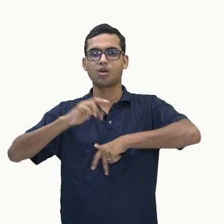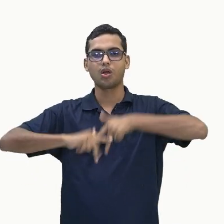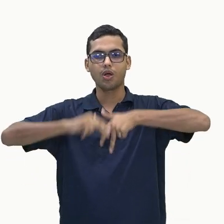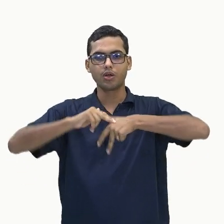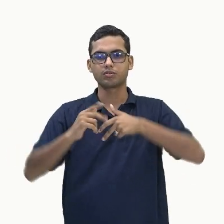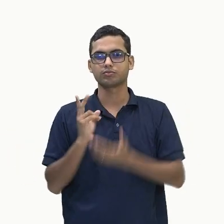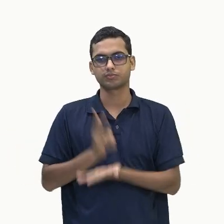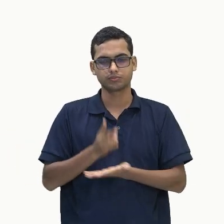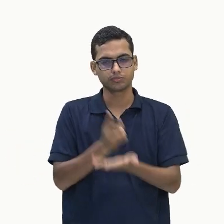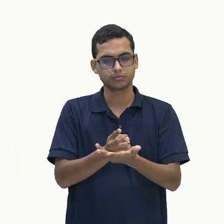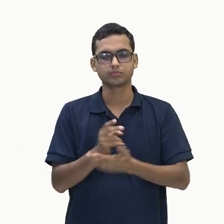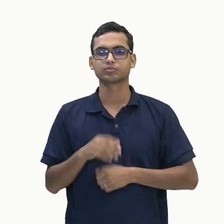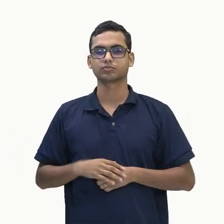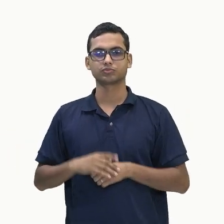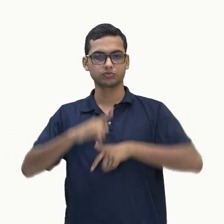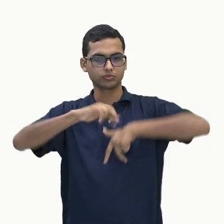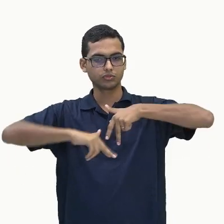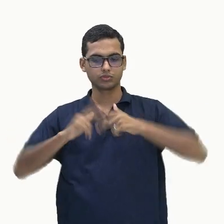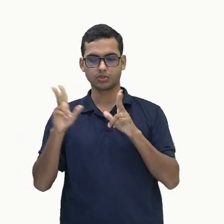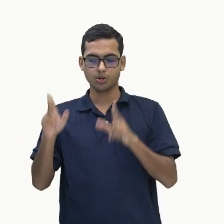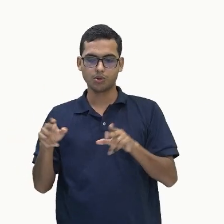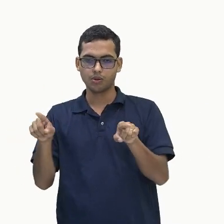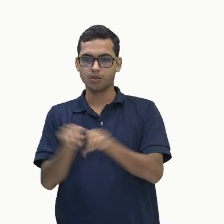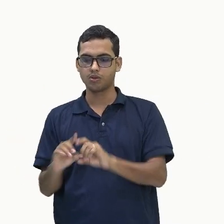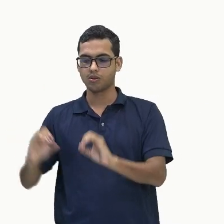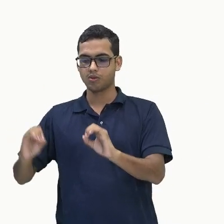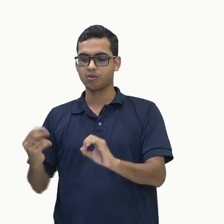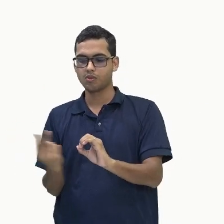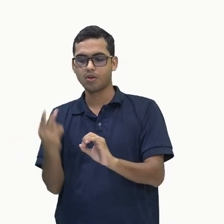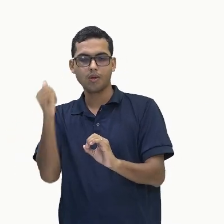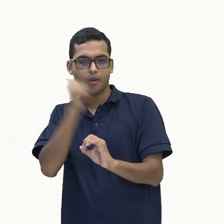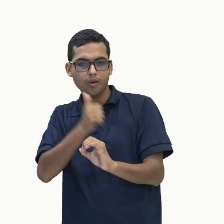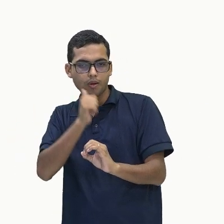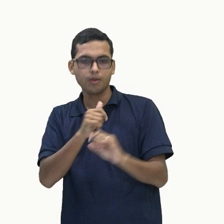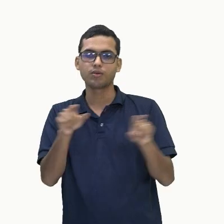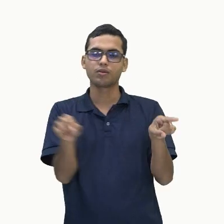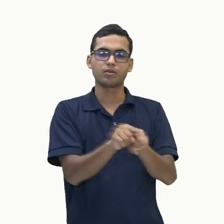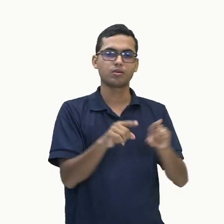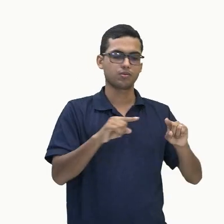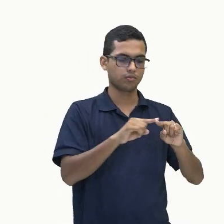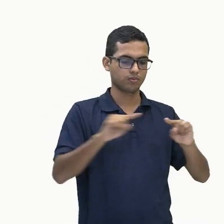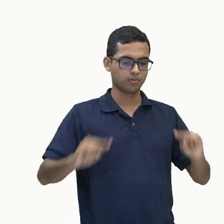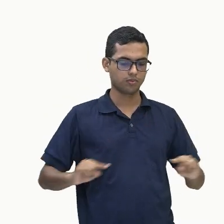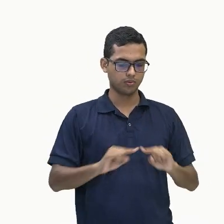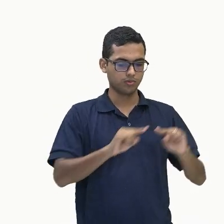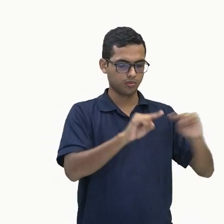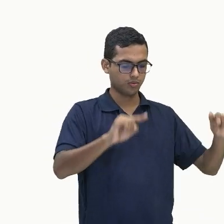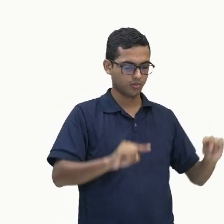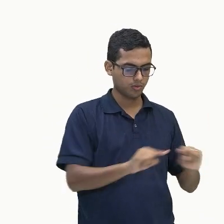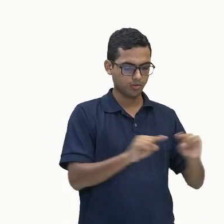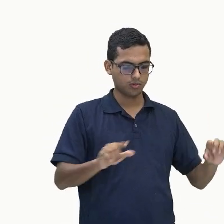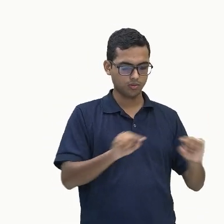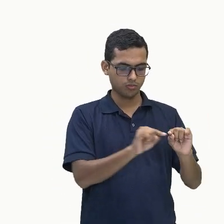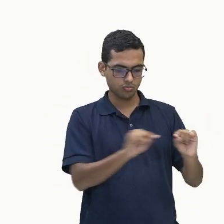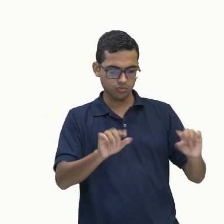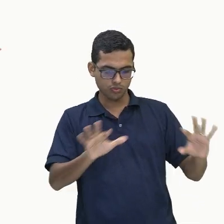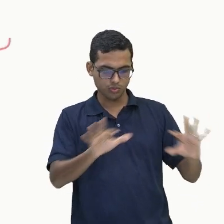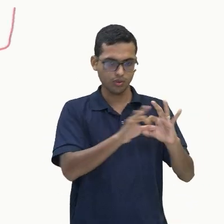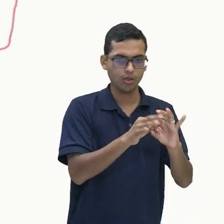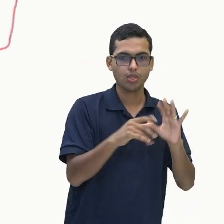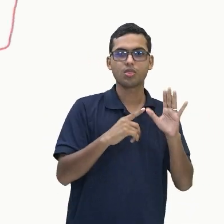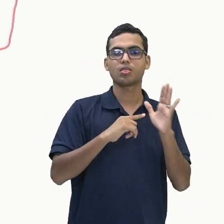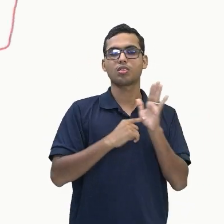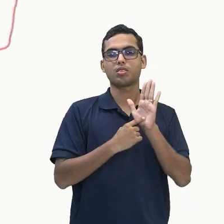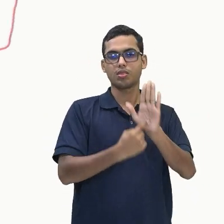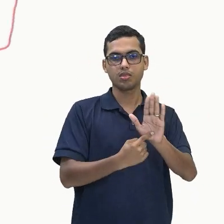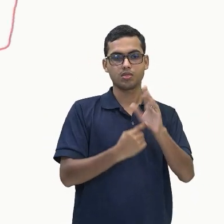aqui 2 meninos e deste outro lado nós temos 2 meninas. E neste último símbolo, nós vamos